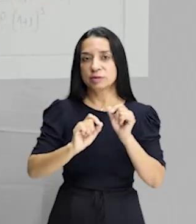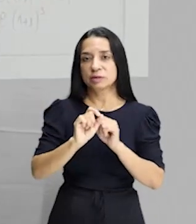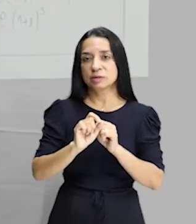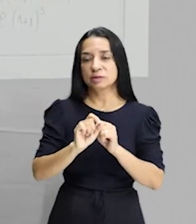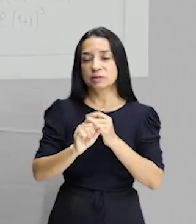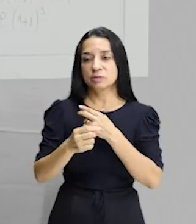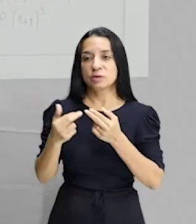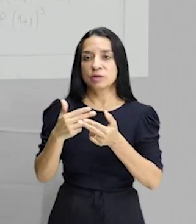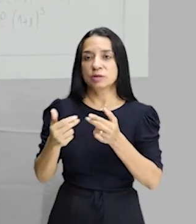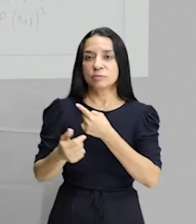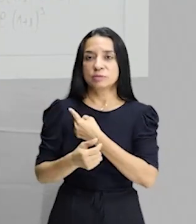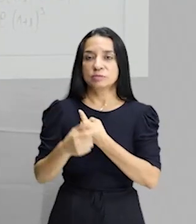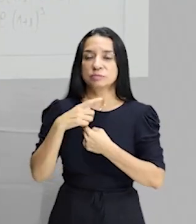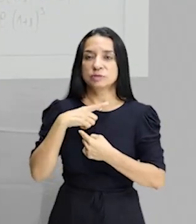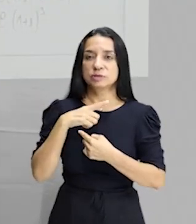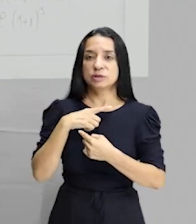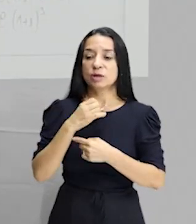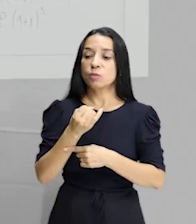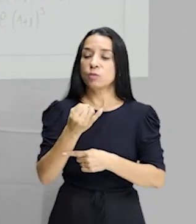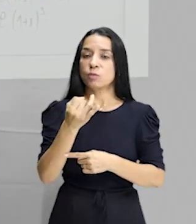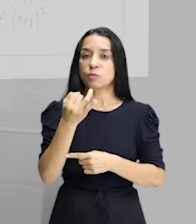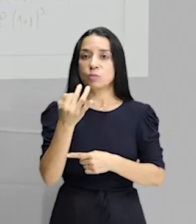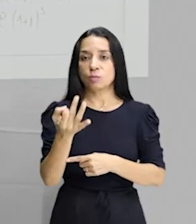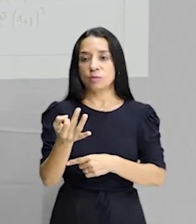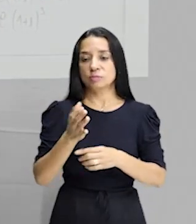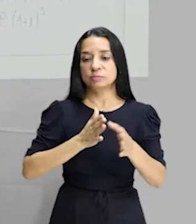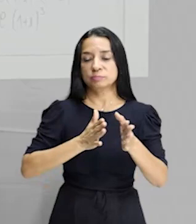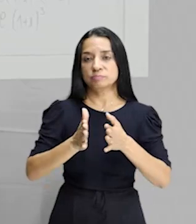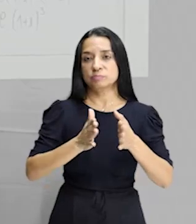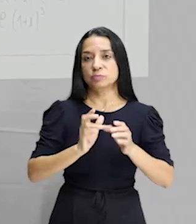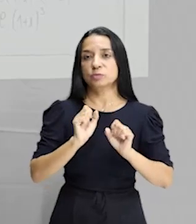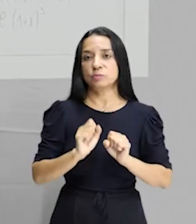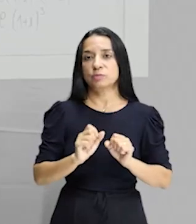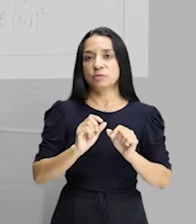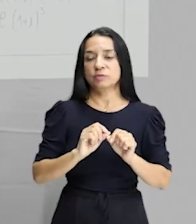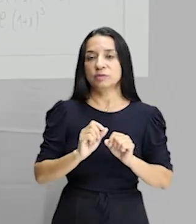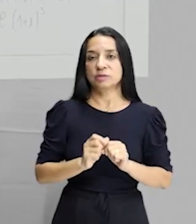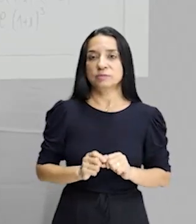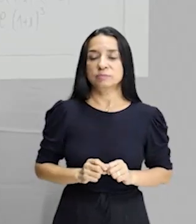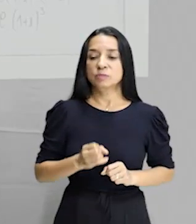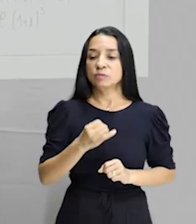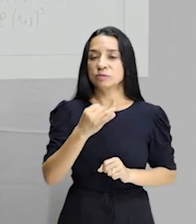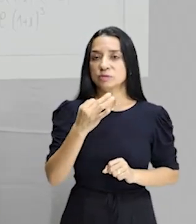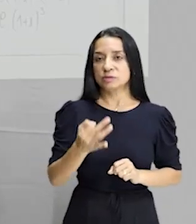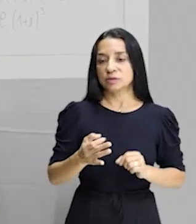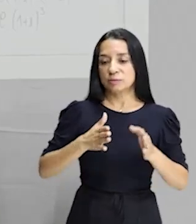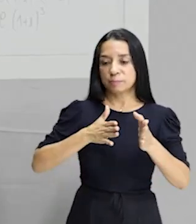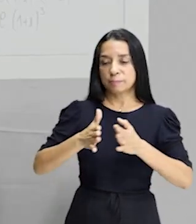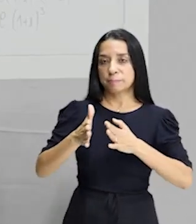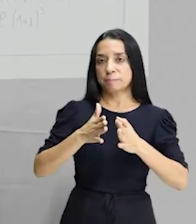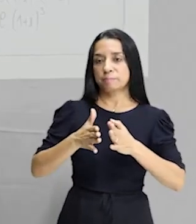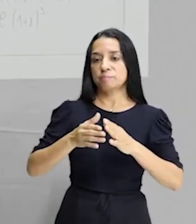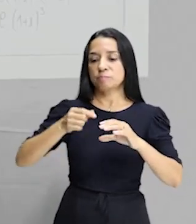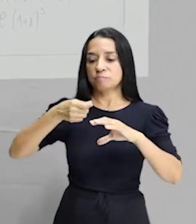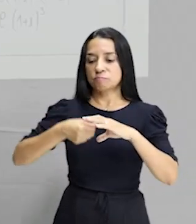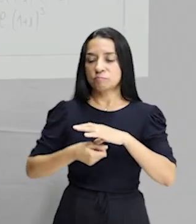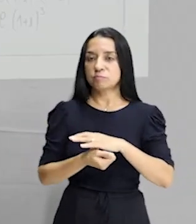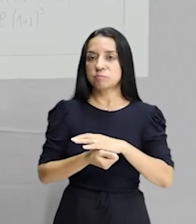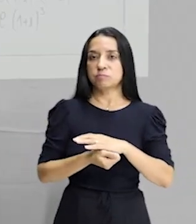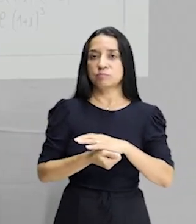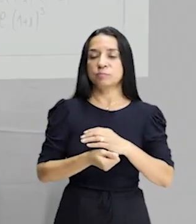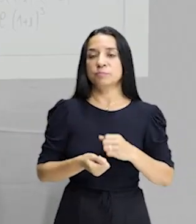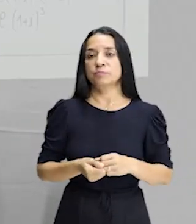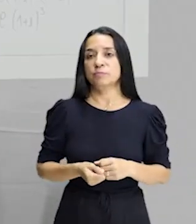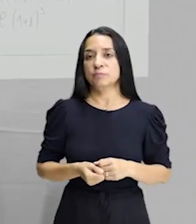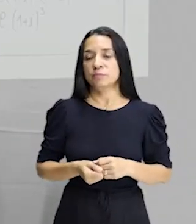é justamente a quantidade de períodos que você pode fazer a quantidade de períodos da aplicação e olha só